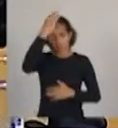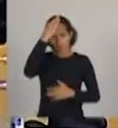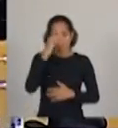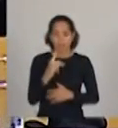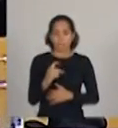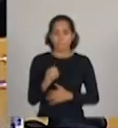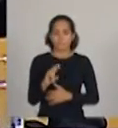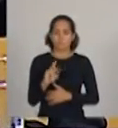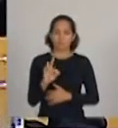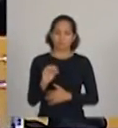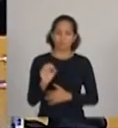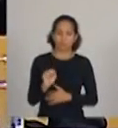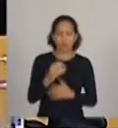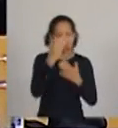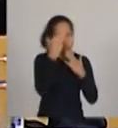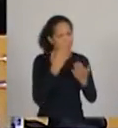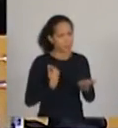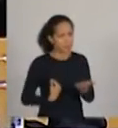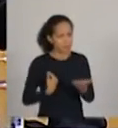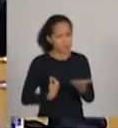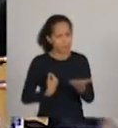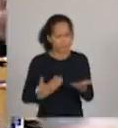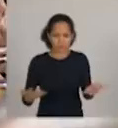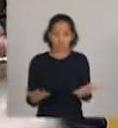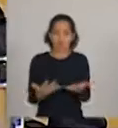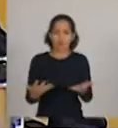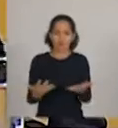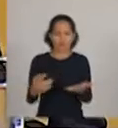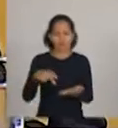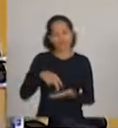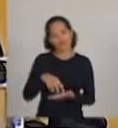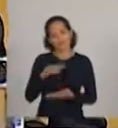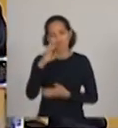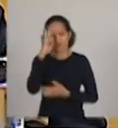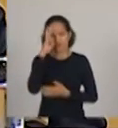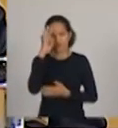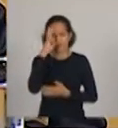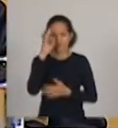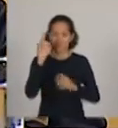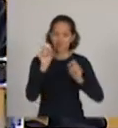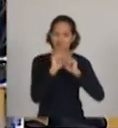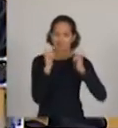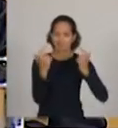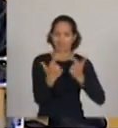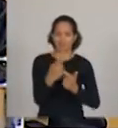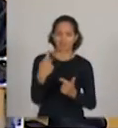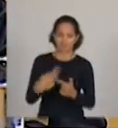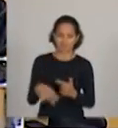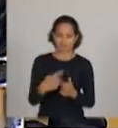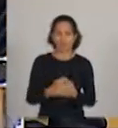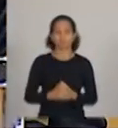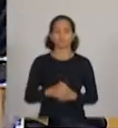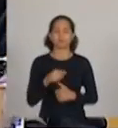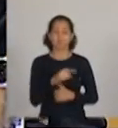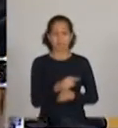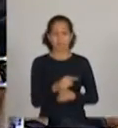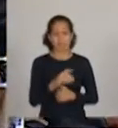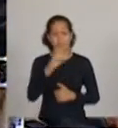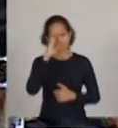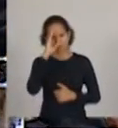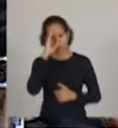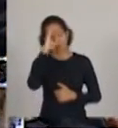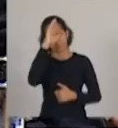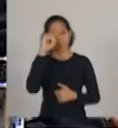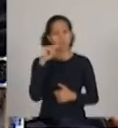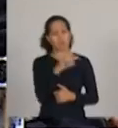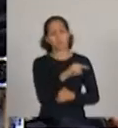Então, muito obrigado pela presença aqui nessa sessão de hoje, quarta-feira, da Assembleia Legislativa. Capitão de Mar e Guerra,